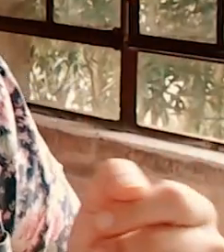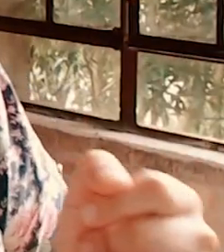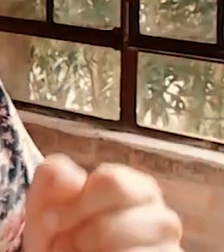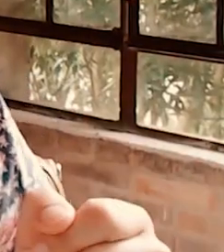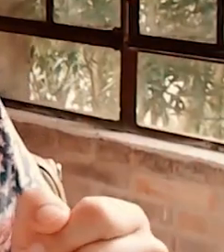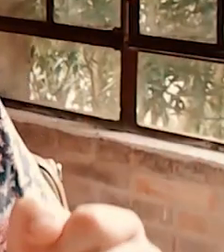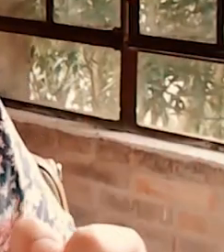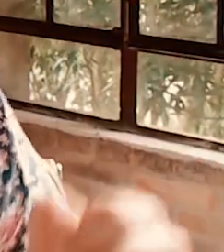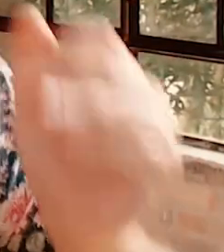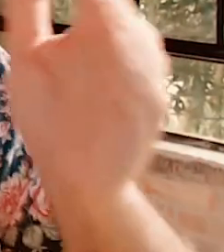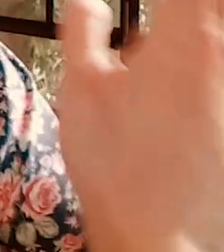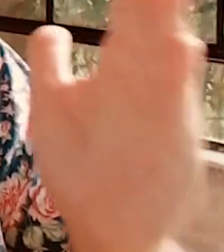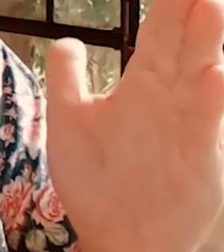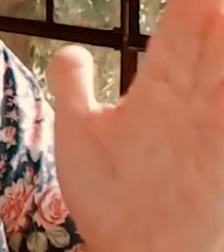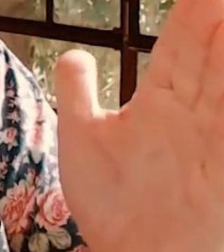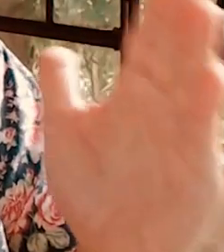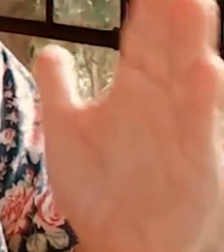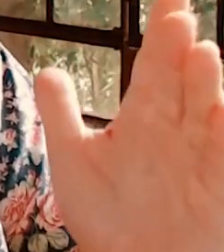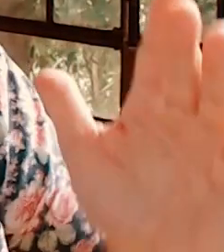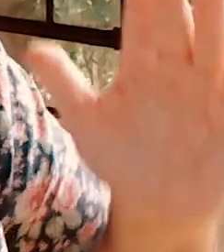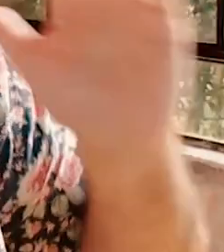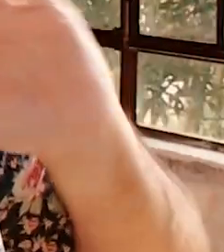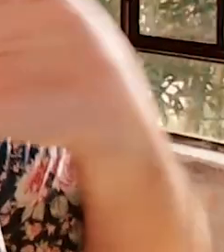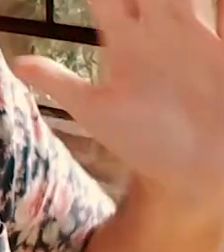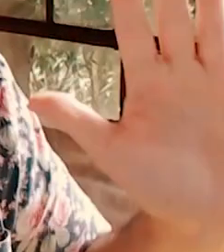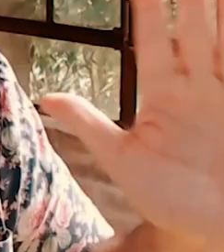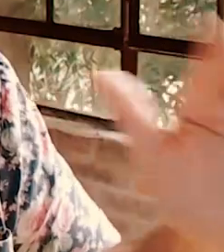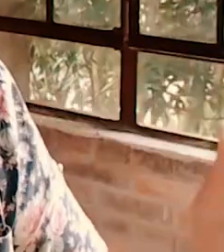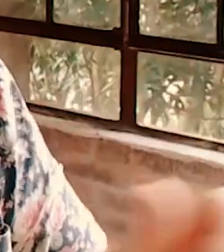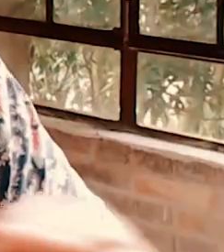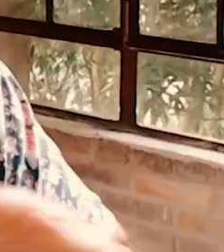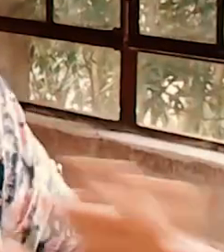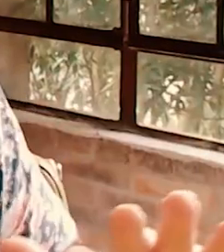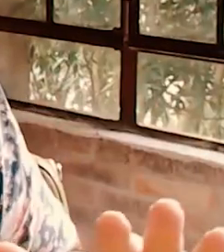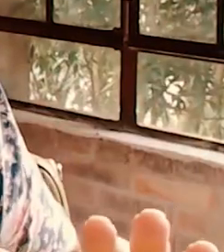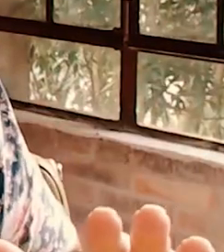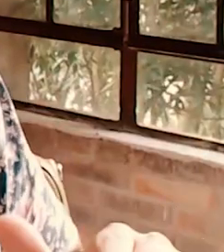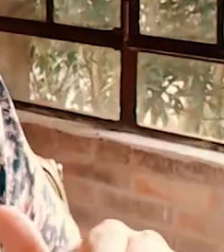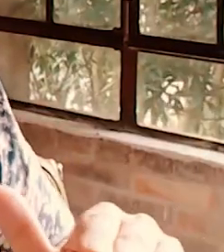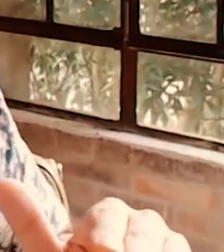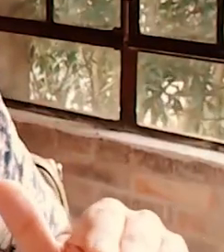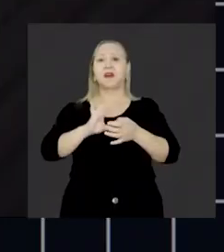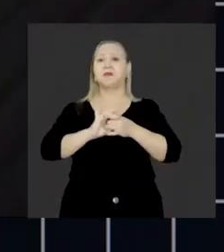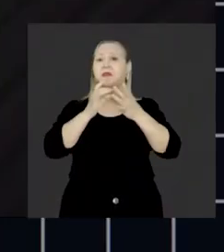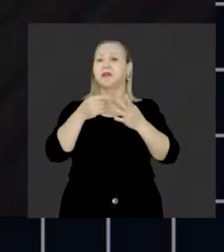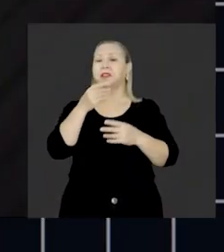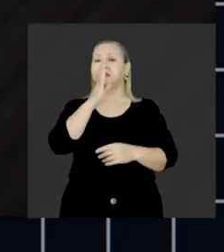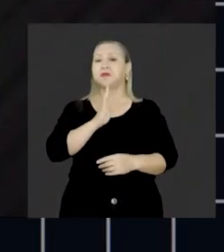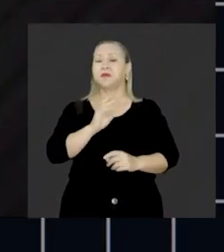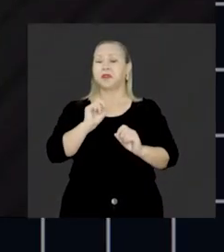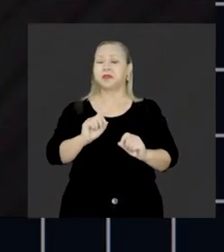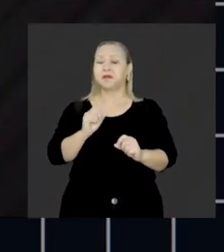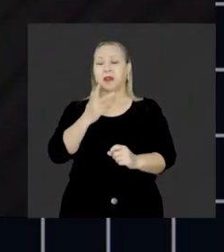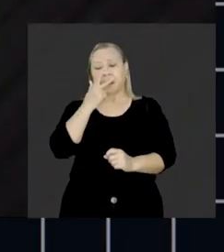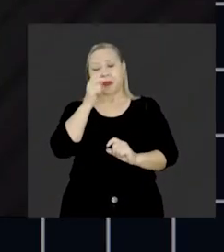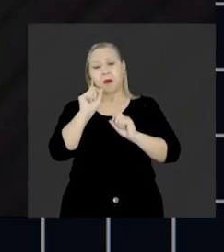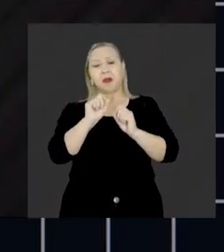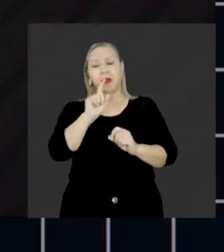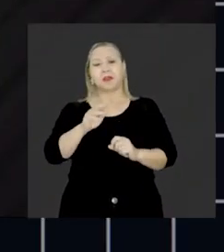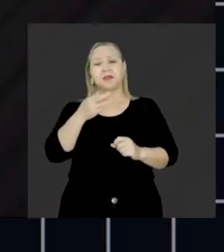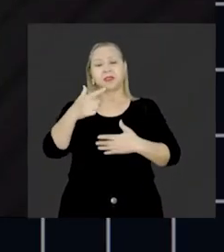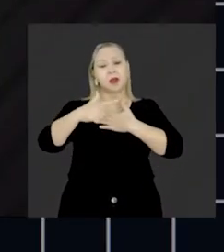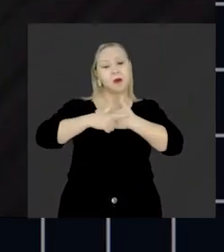pelo cientista político. Discurso acusador que, acredite aí, vem de todo lado. Olha só. Não há como negar que